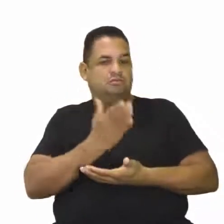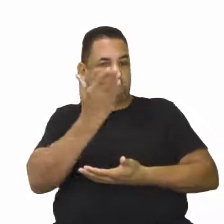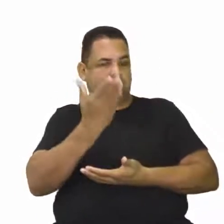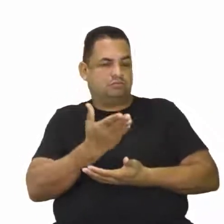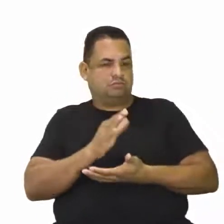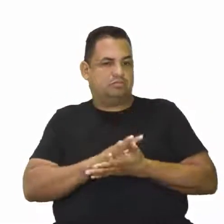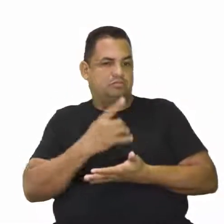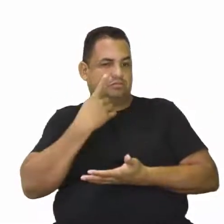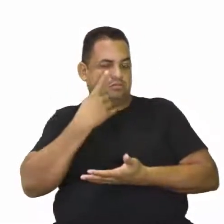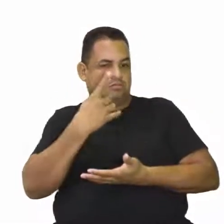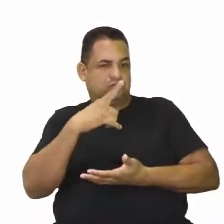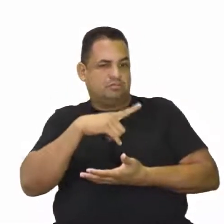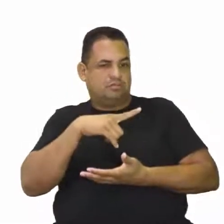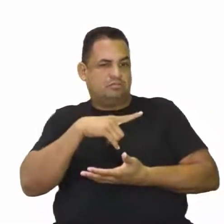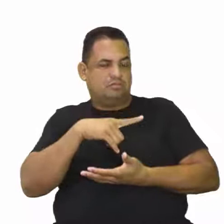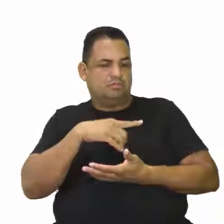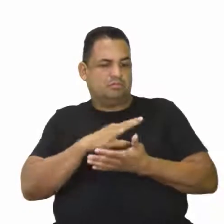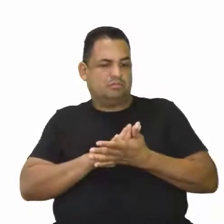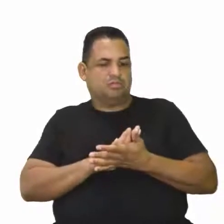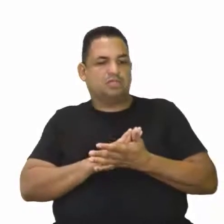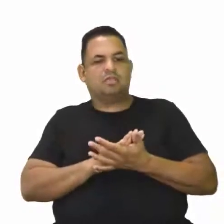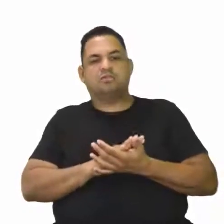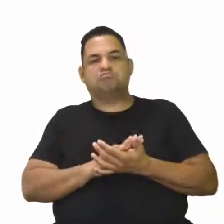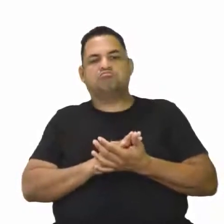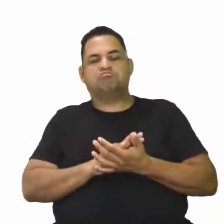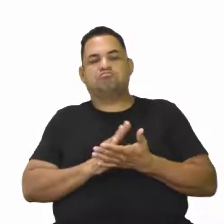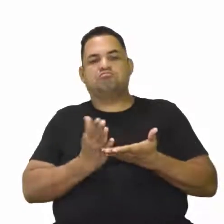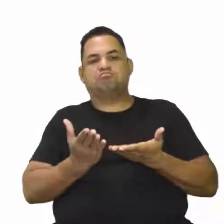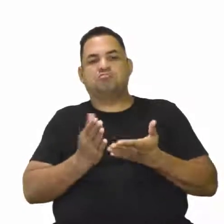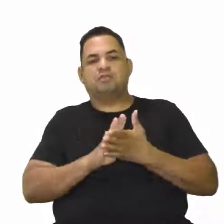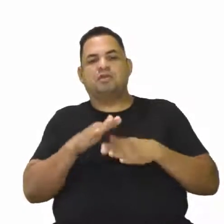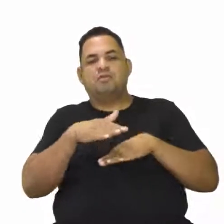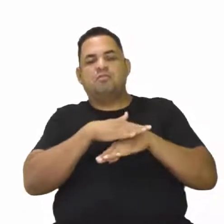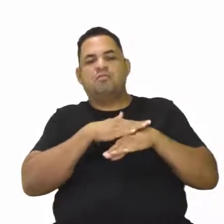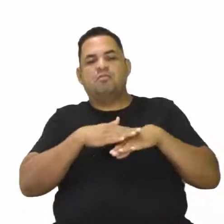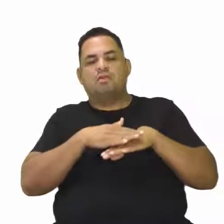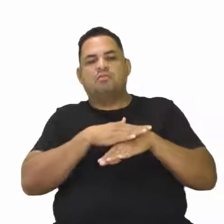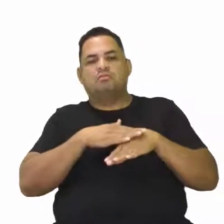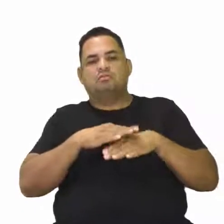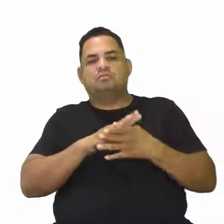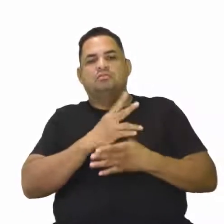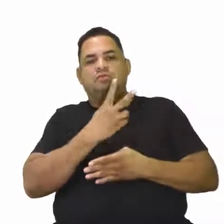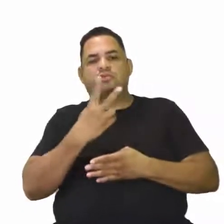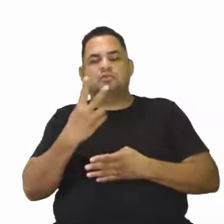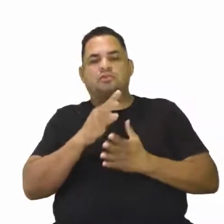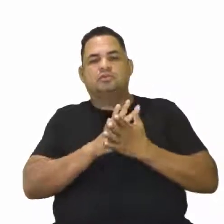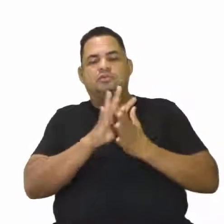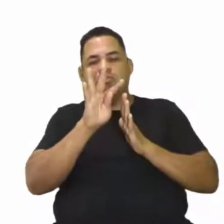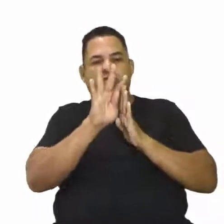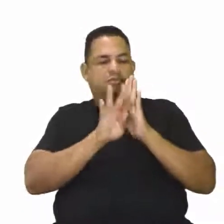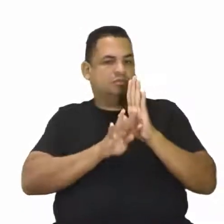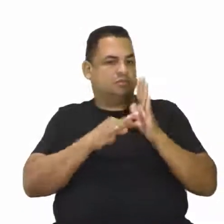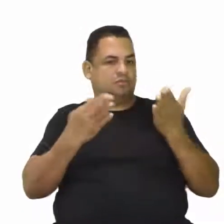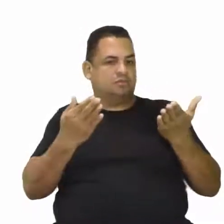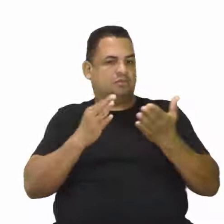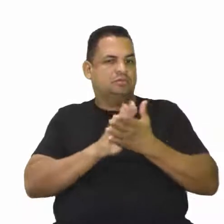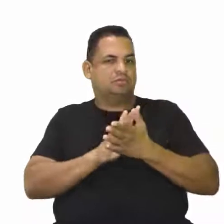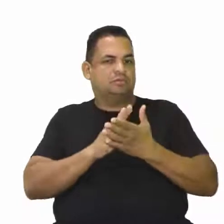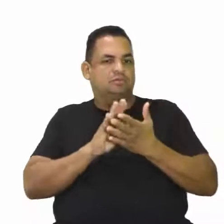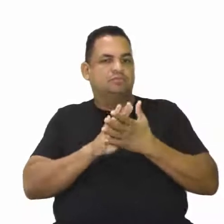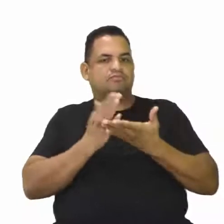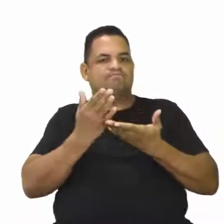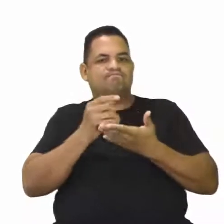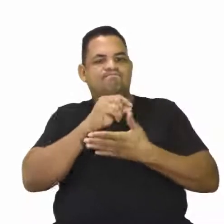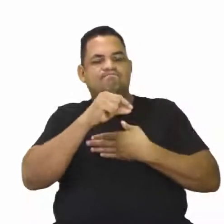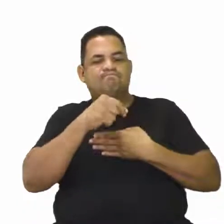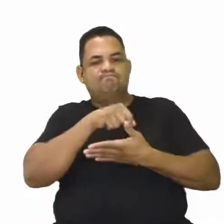meninos, que nós temos uma intextualidade do texto. É uma conversa, não é? De dois textos sendo